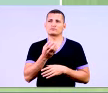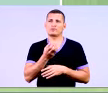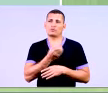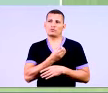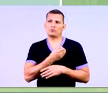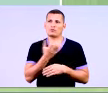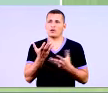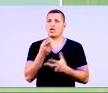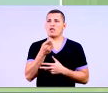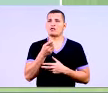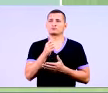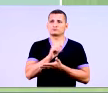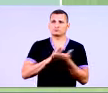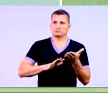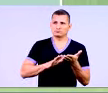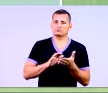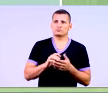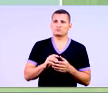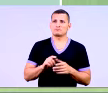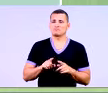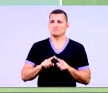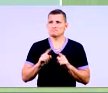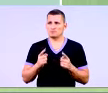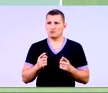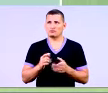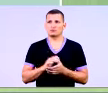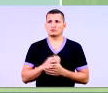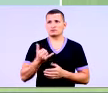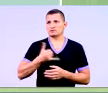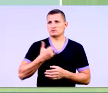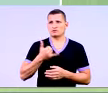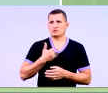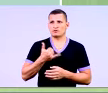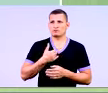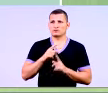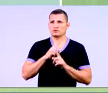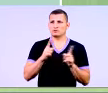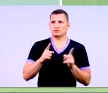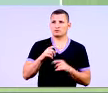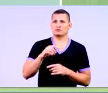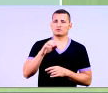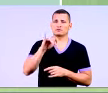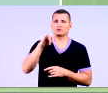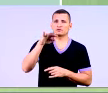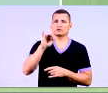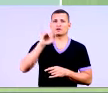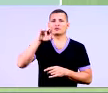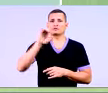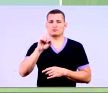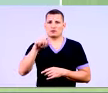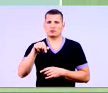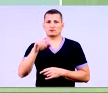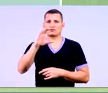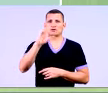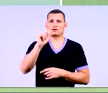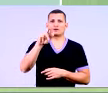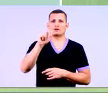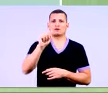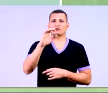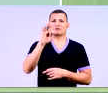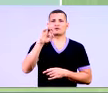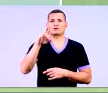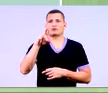ele contexto pra isso da idade não seria inteiro seria caracter salário